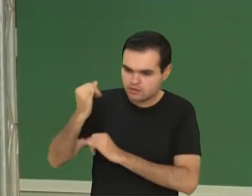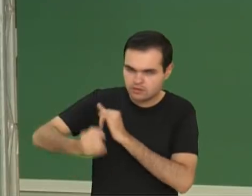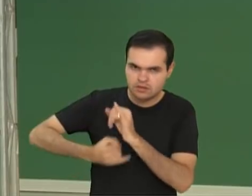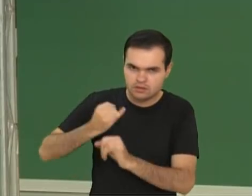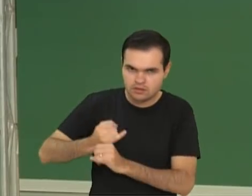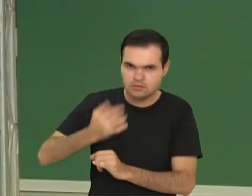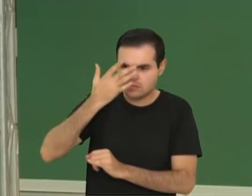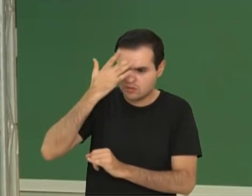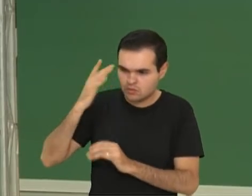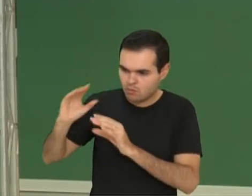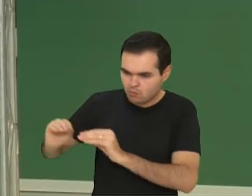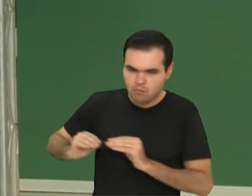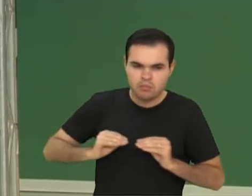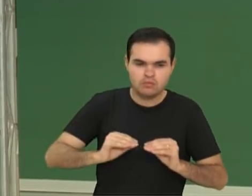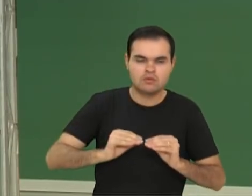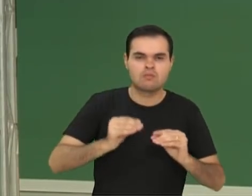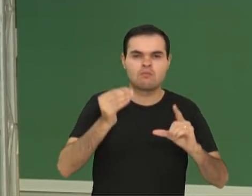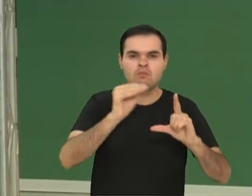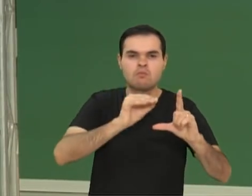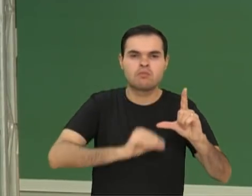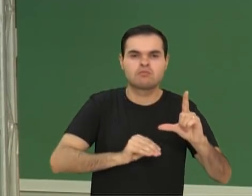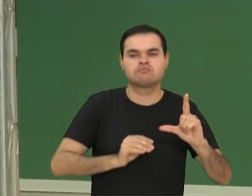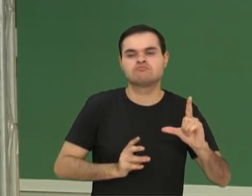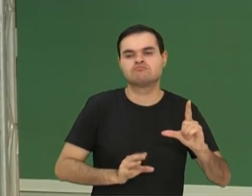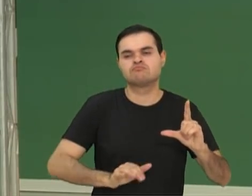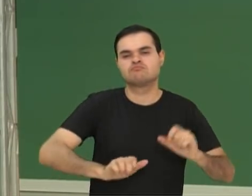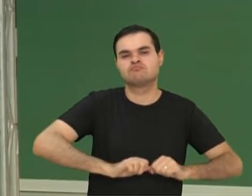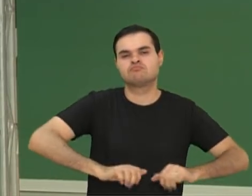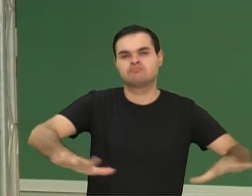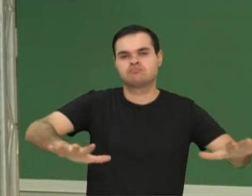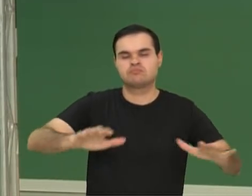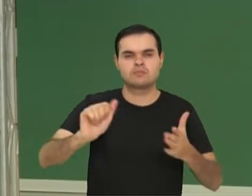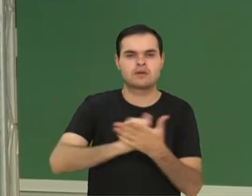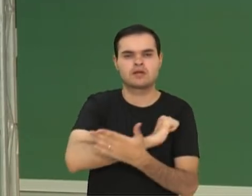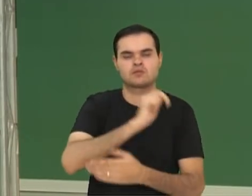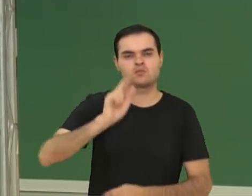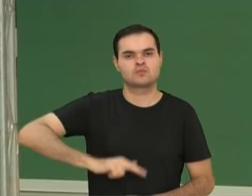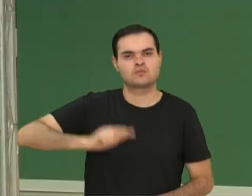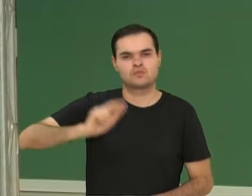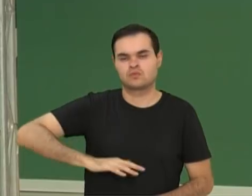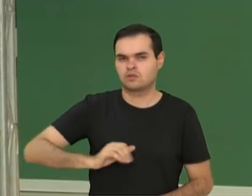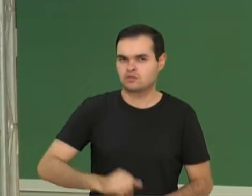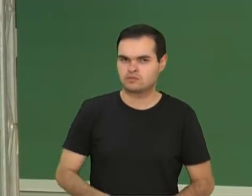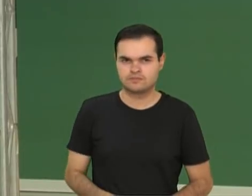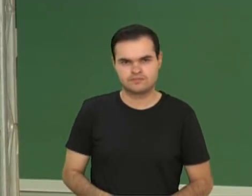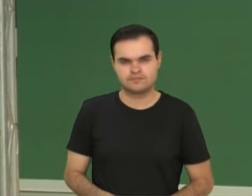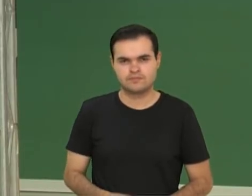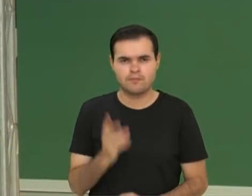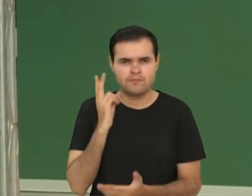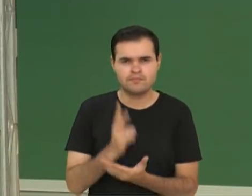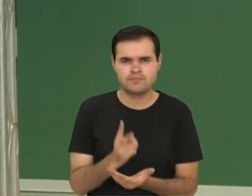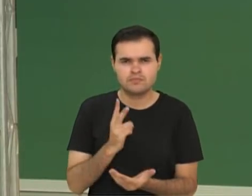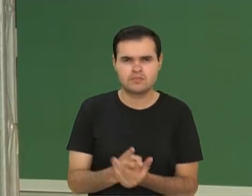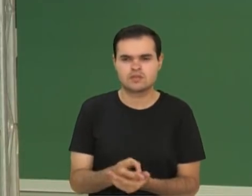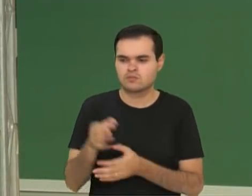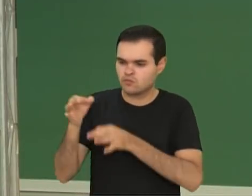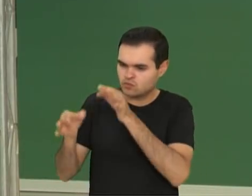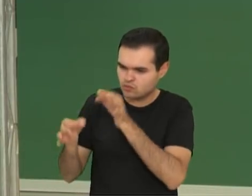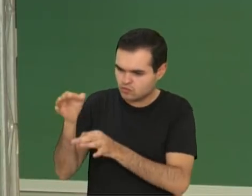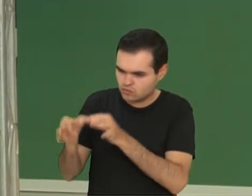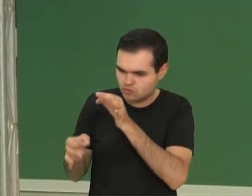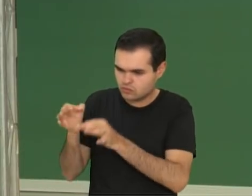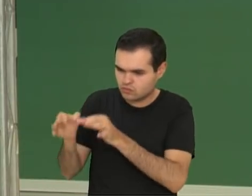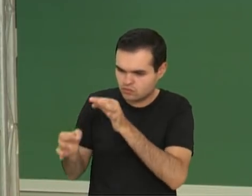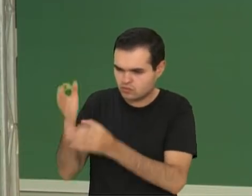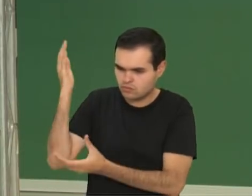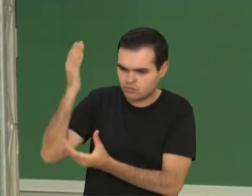acabar repostando aquilo e nunca será apagado. Mesmo que seja feito algo juridicamente, entre